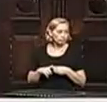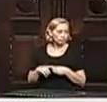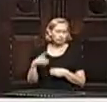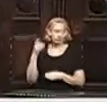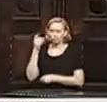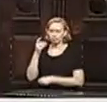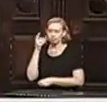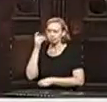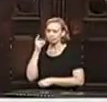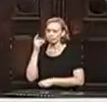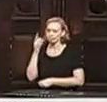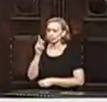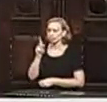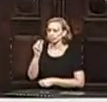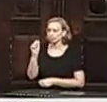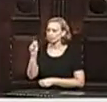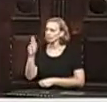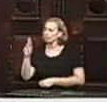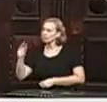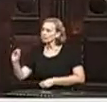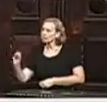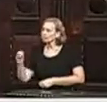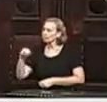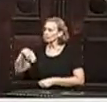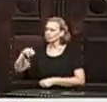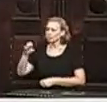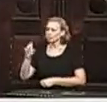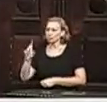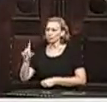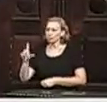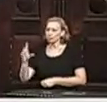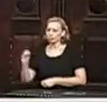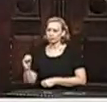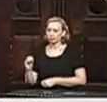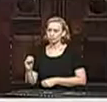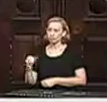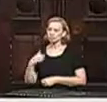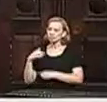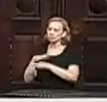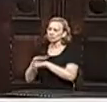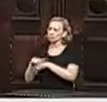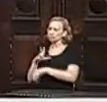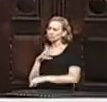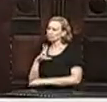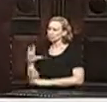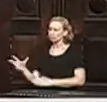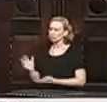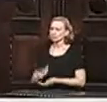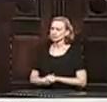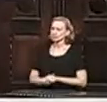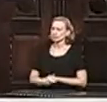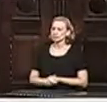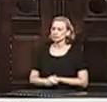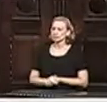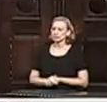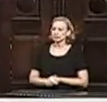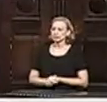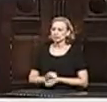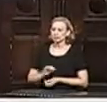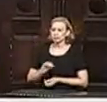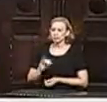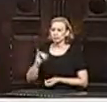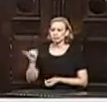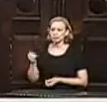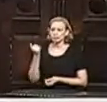deputado Paulo Melo hoje em off, na Assembleia, deputado André Siciliano, sobre a possibilidade, e aí foi a consulta